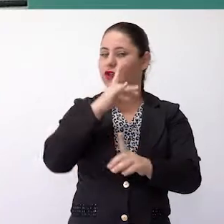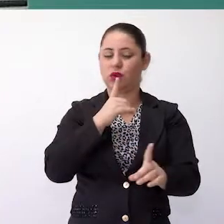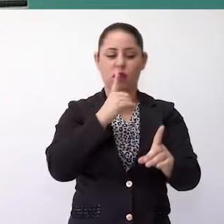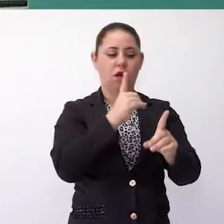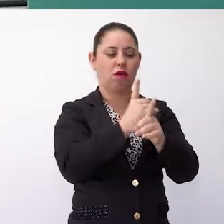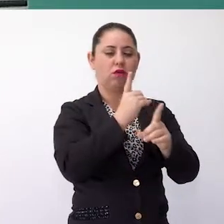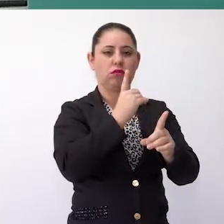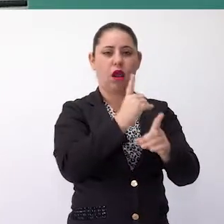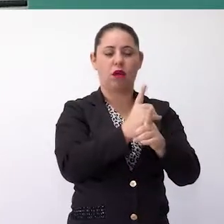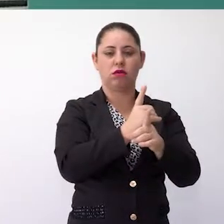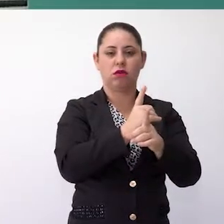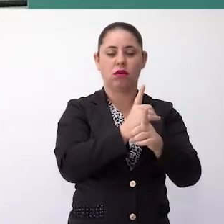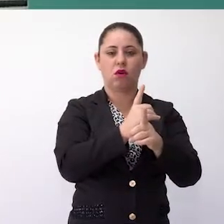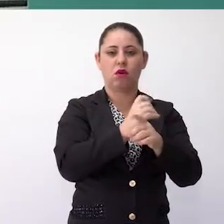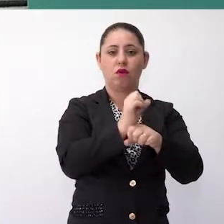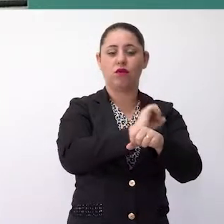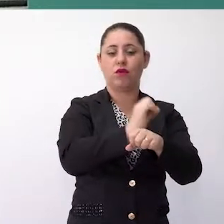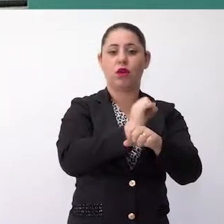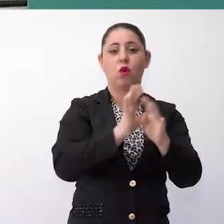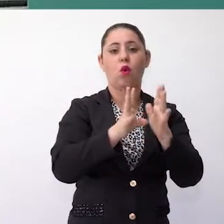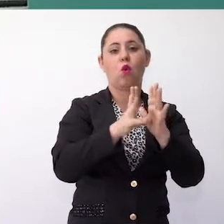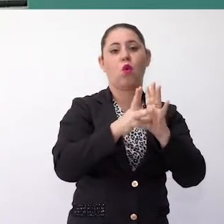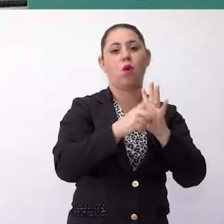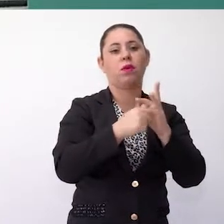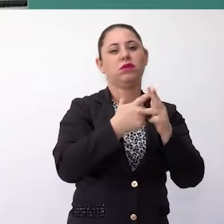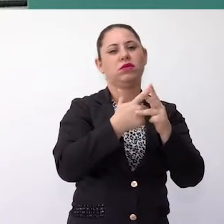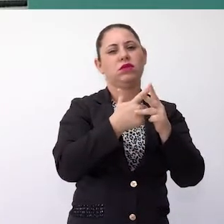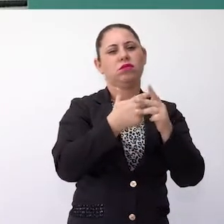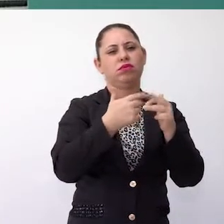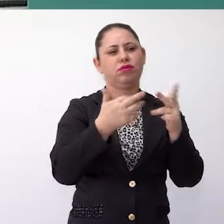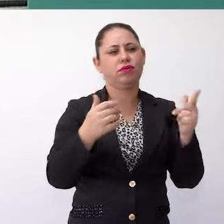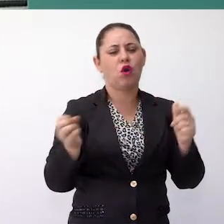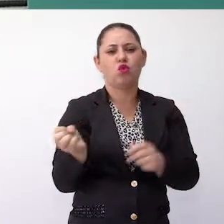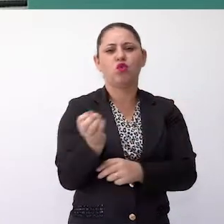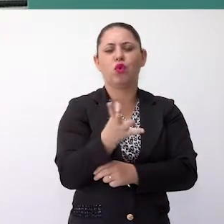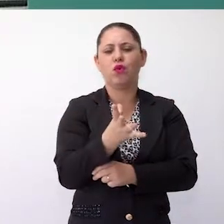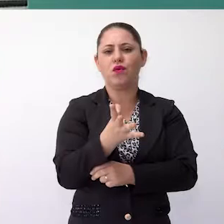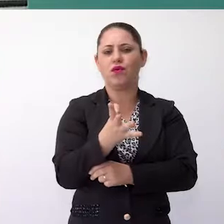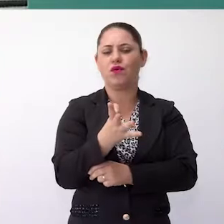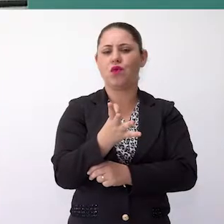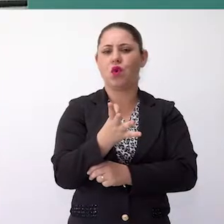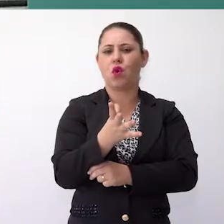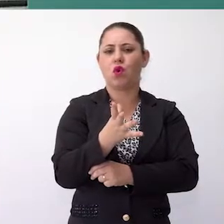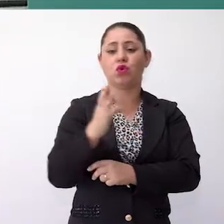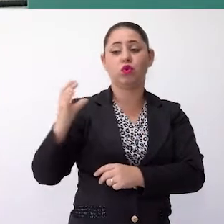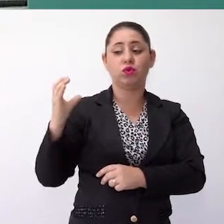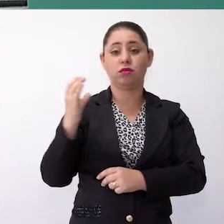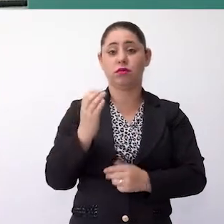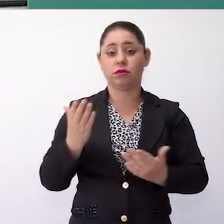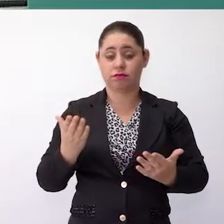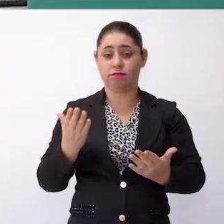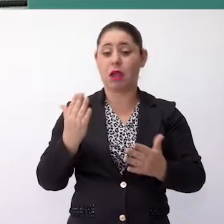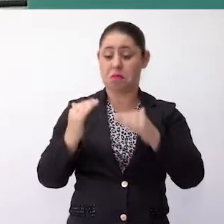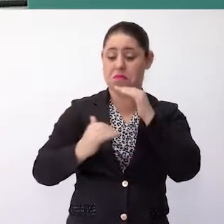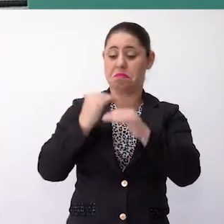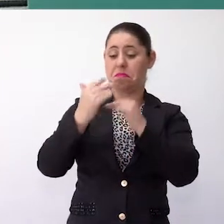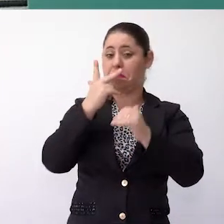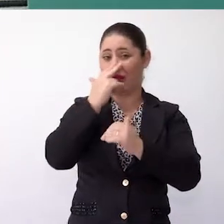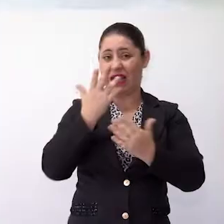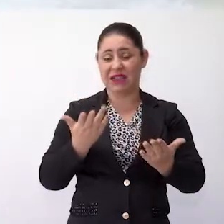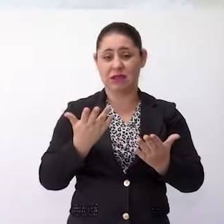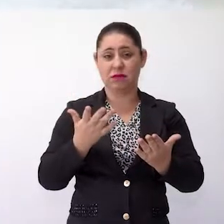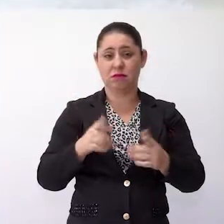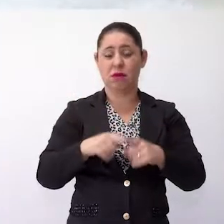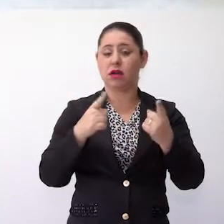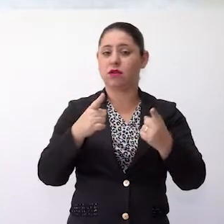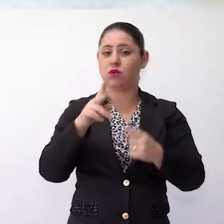identificar o veículo roubado por da modernização do crime, vamos assim dizer, mas também porque o crime tem